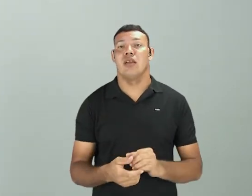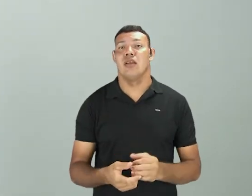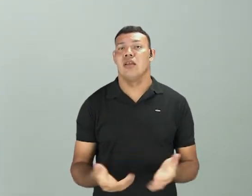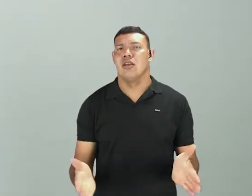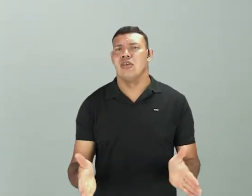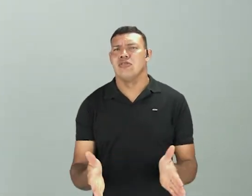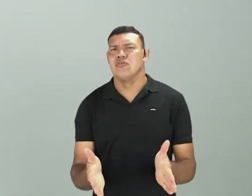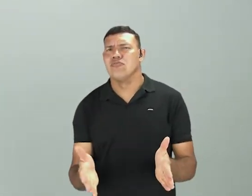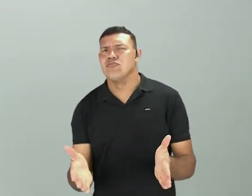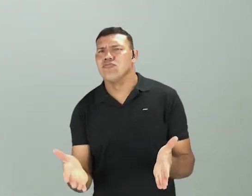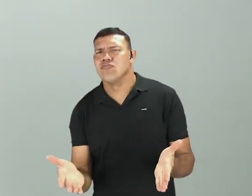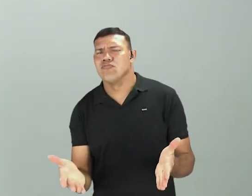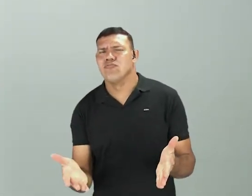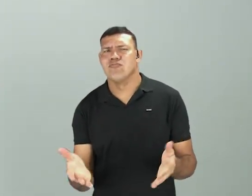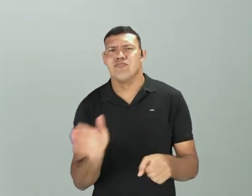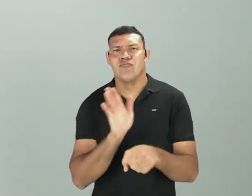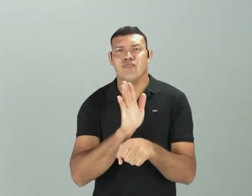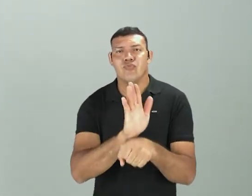favores, eles eram